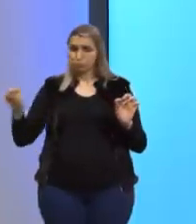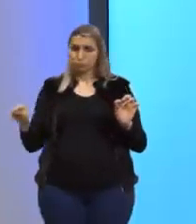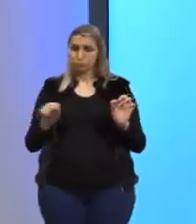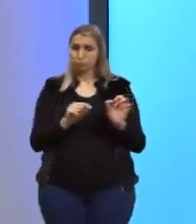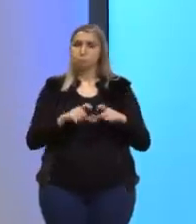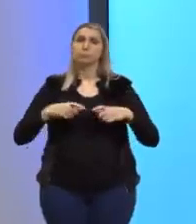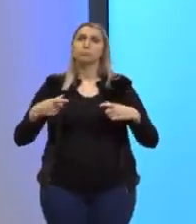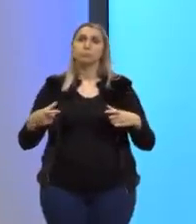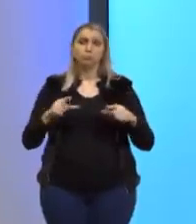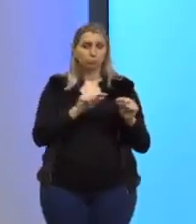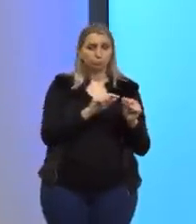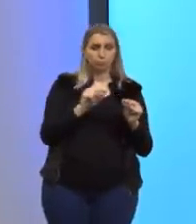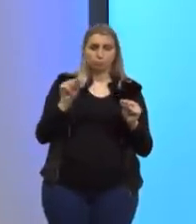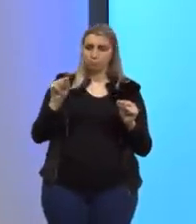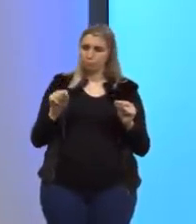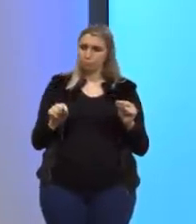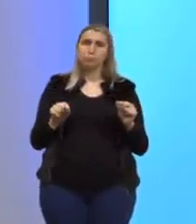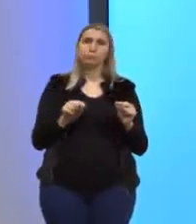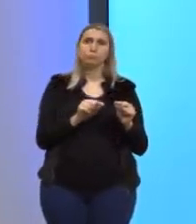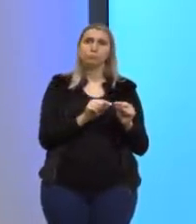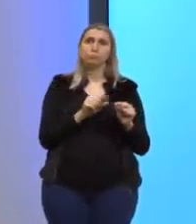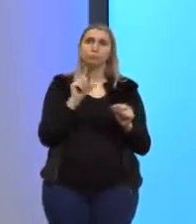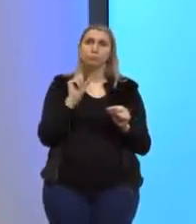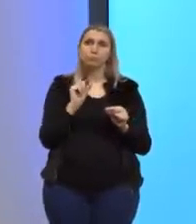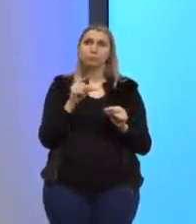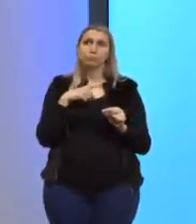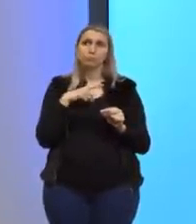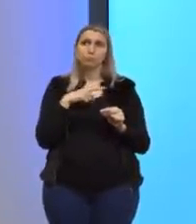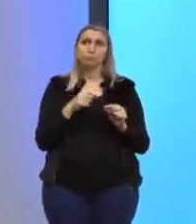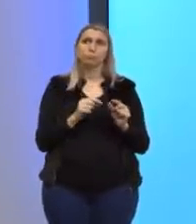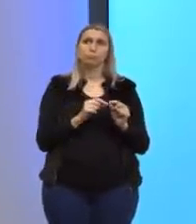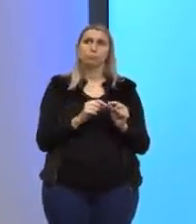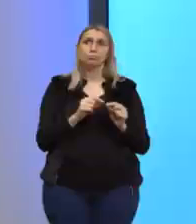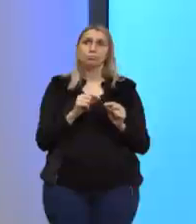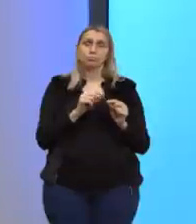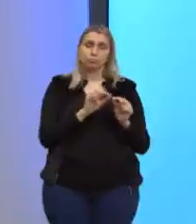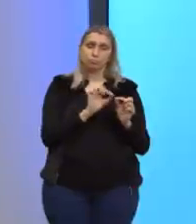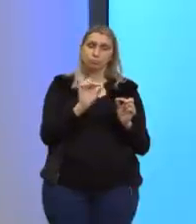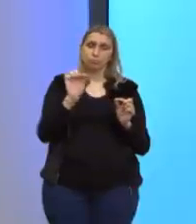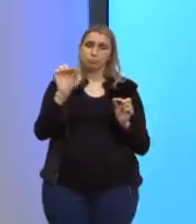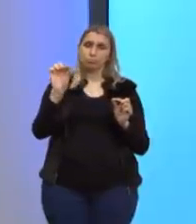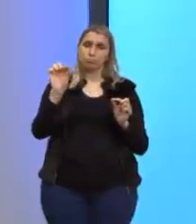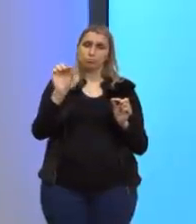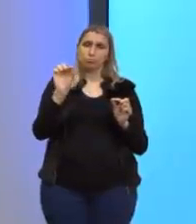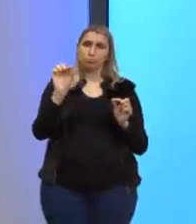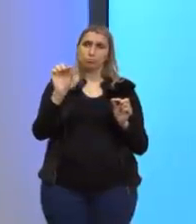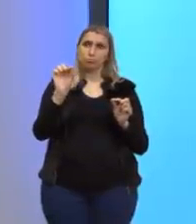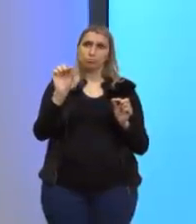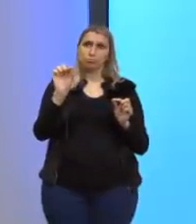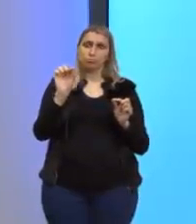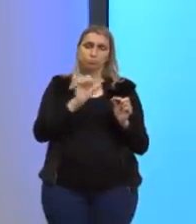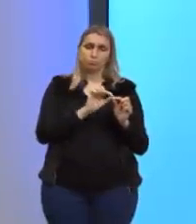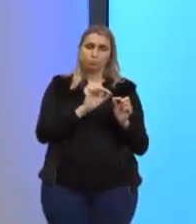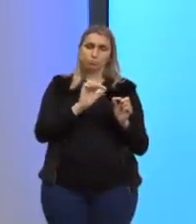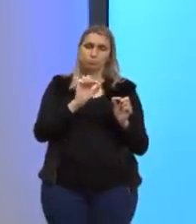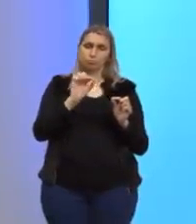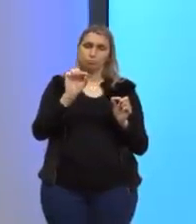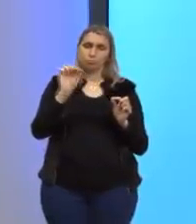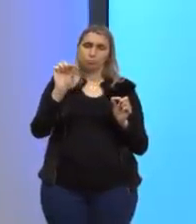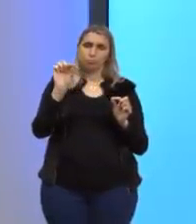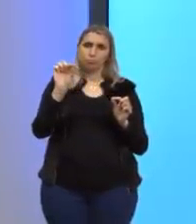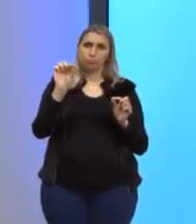Do triângulo menor, o que, que eu tenho? Eu tenho a medida da hipotenusa, porque eu vou levar em consideração só o